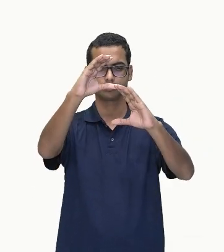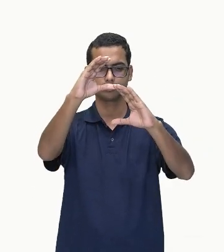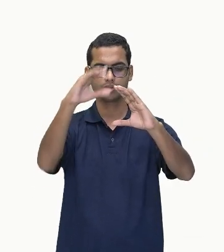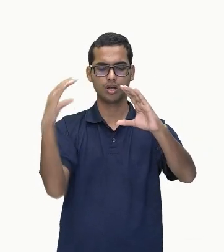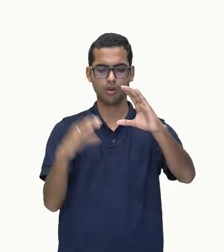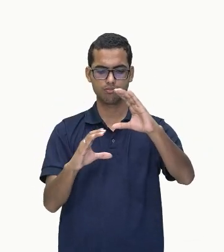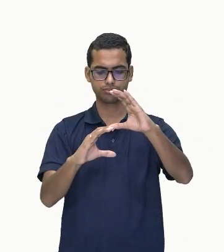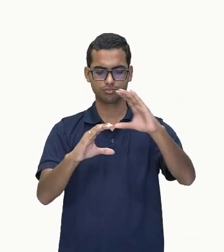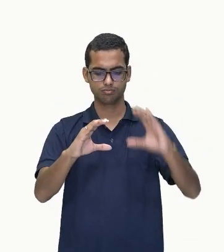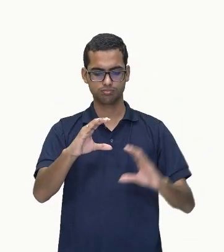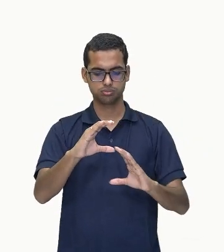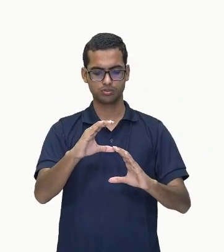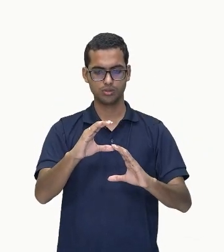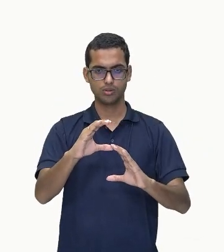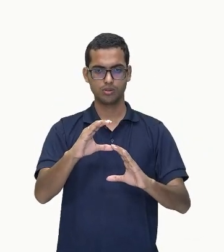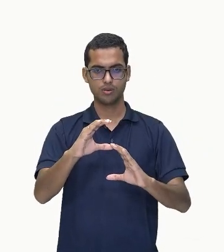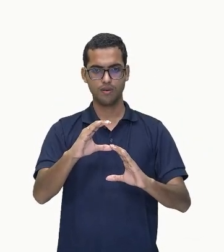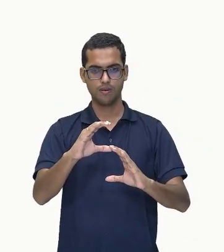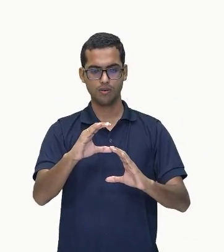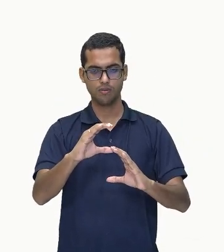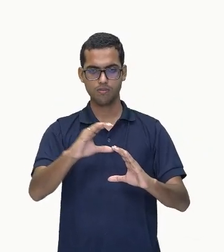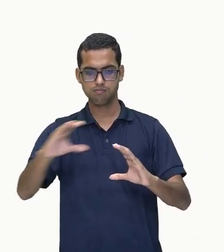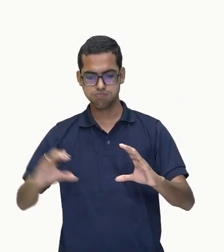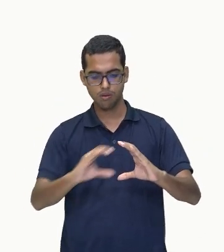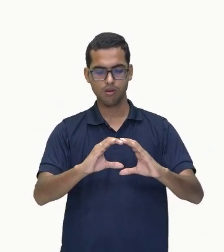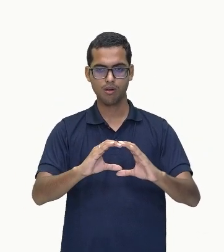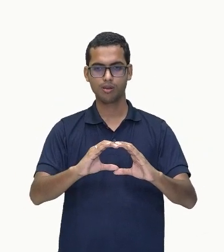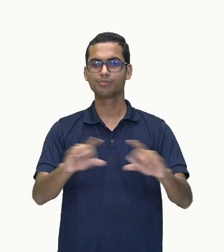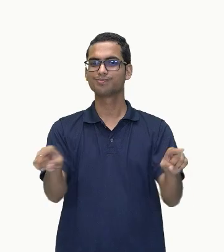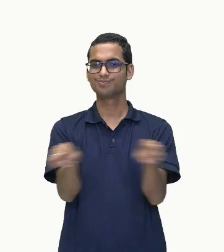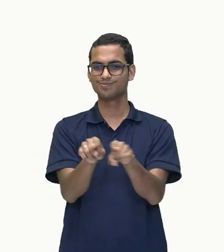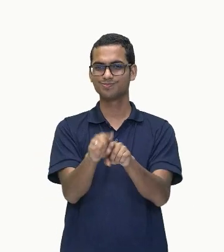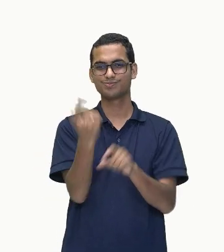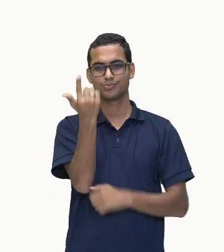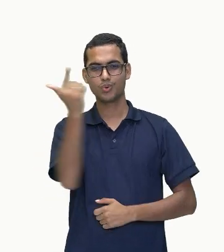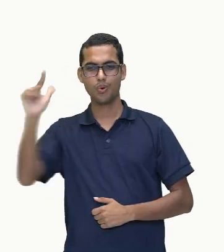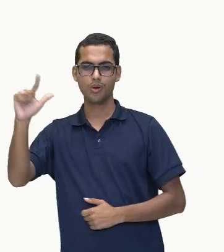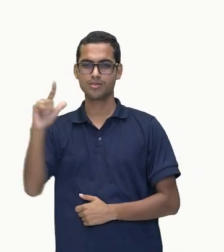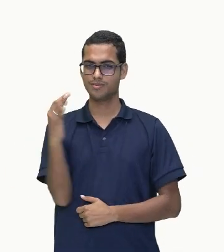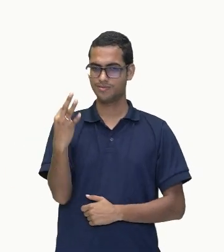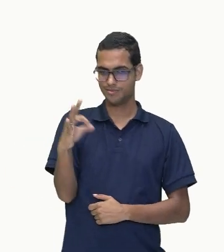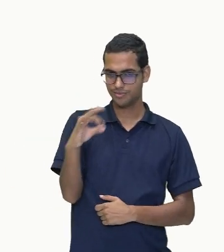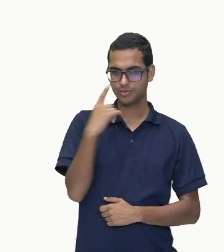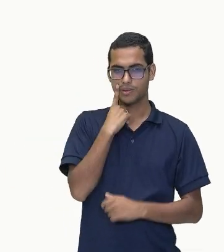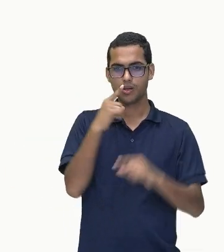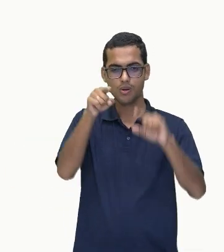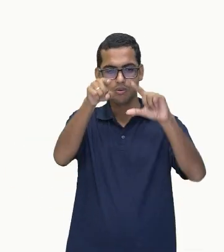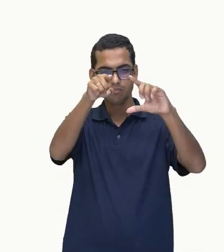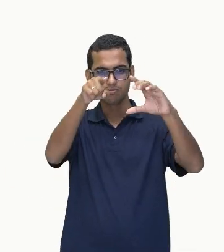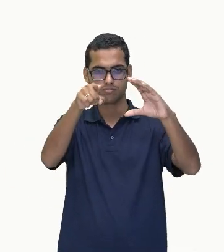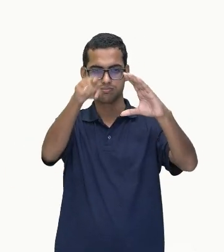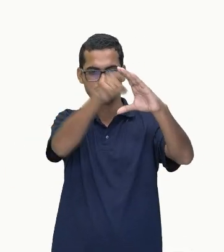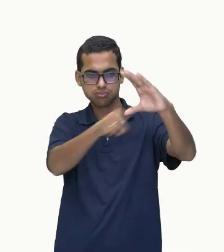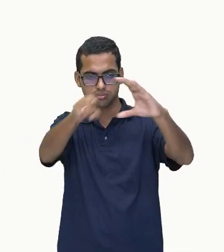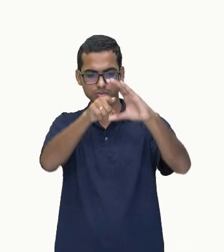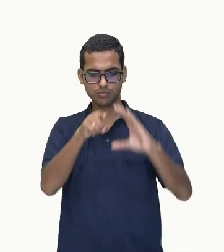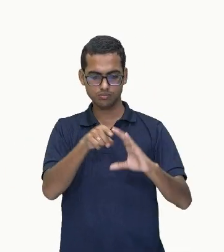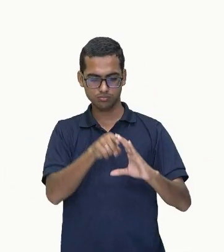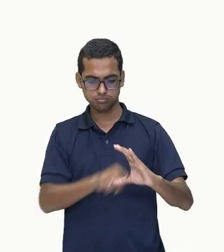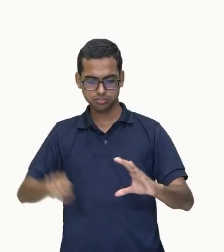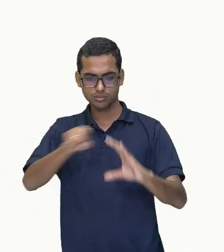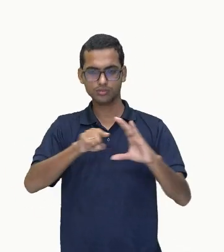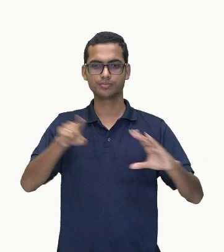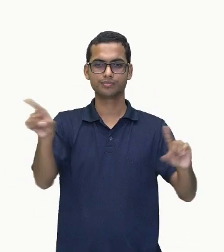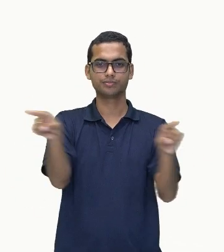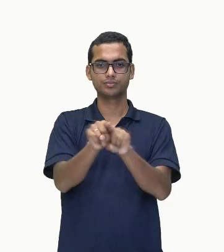com essa daqui também, tá? Temos uma outra circunferência. Ou seja, nós temos duas